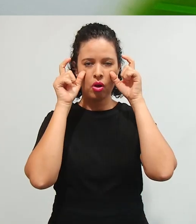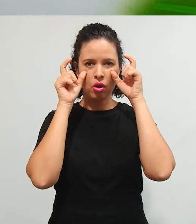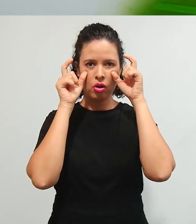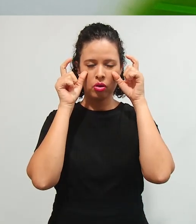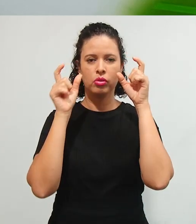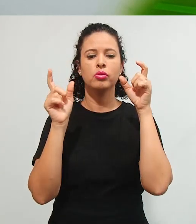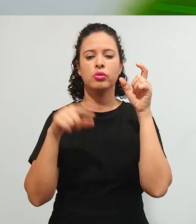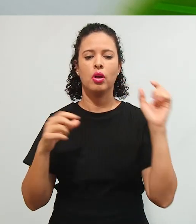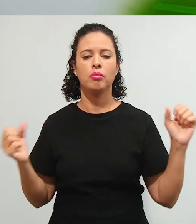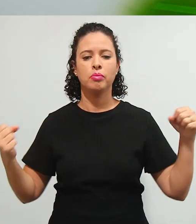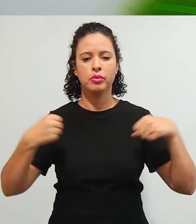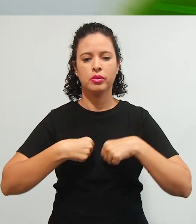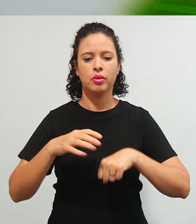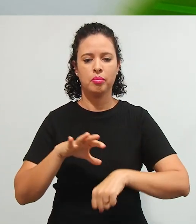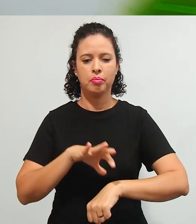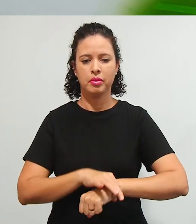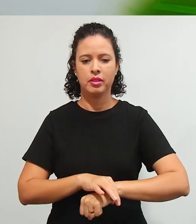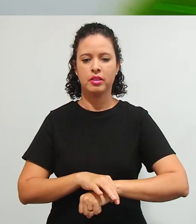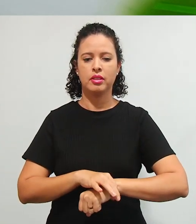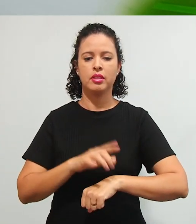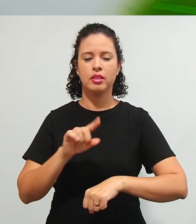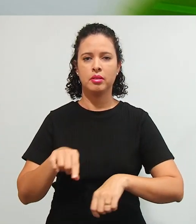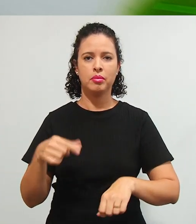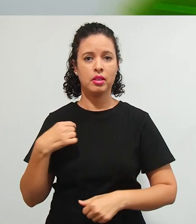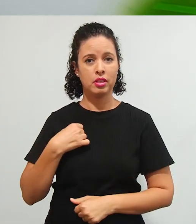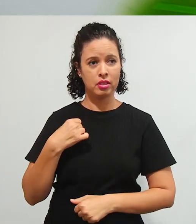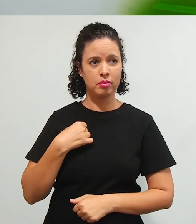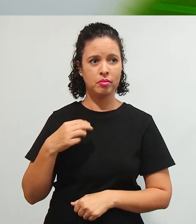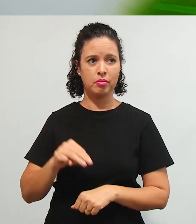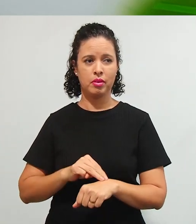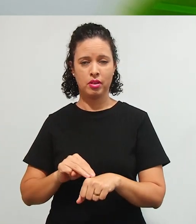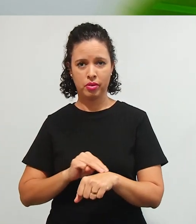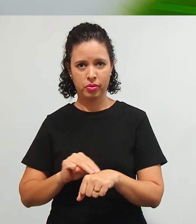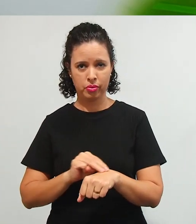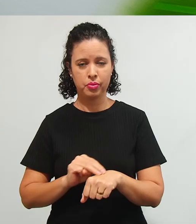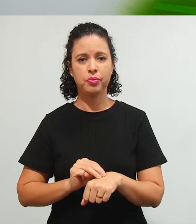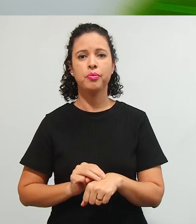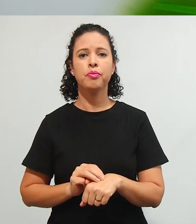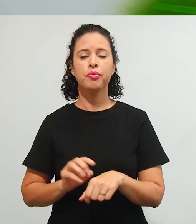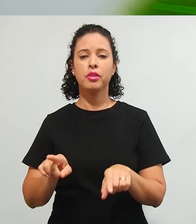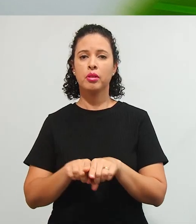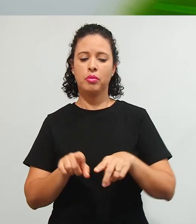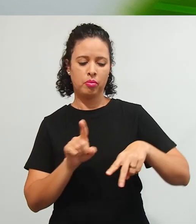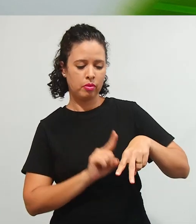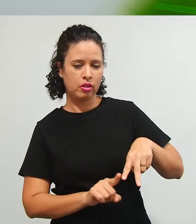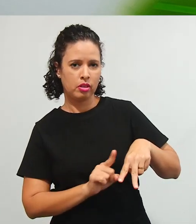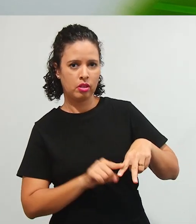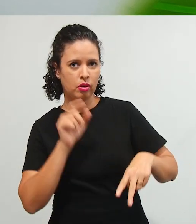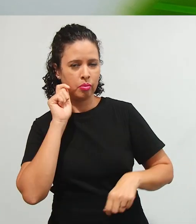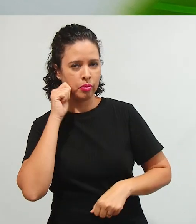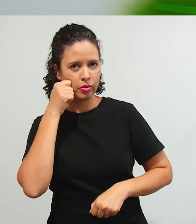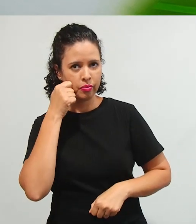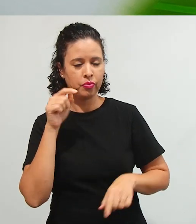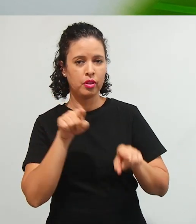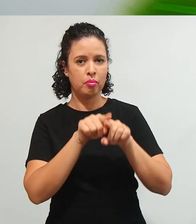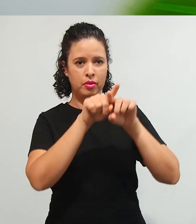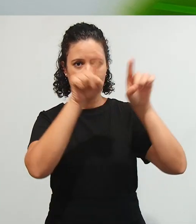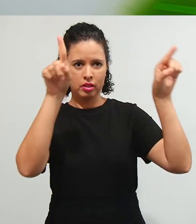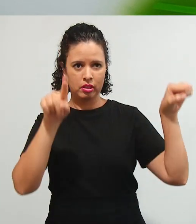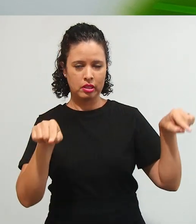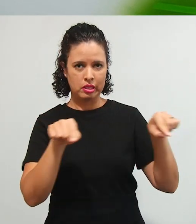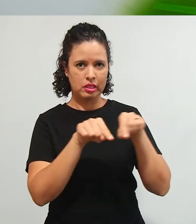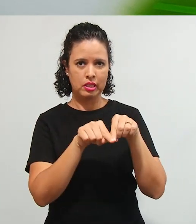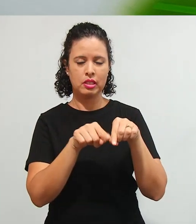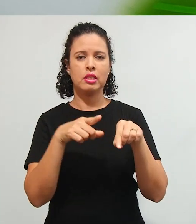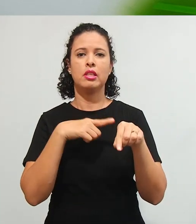óculos, um blazer preto e uma camisa marrom e uma calça preta. Do lado direito